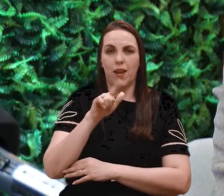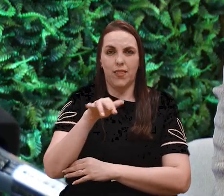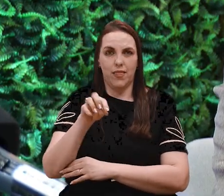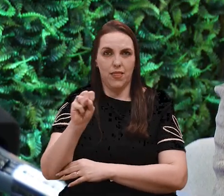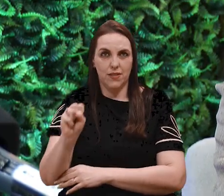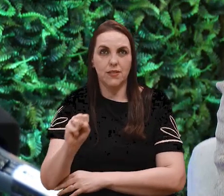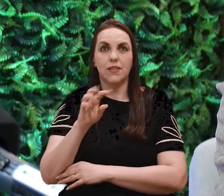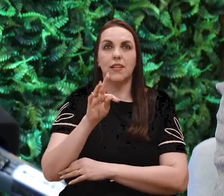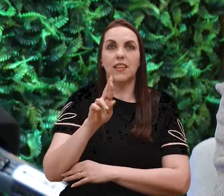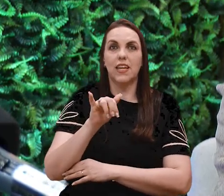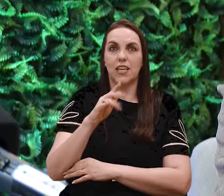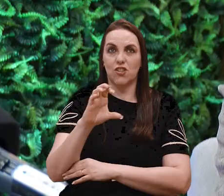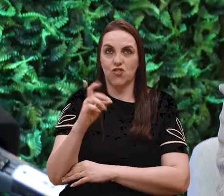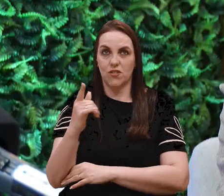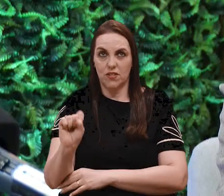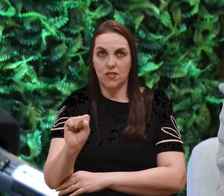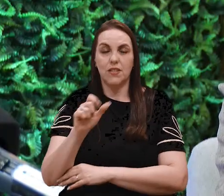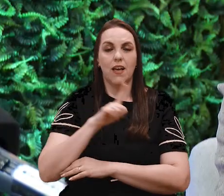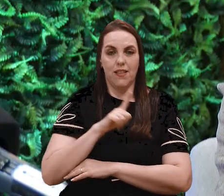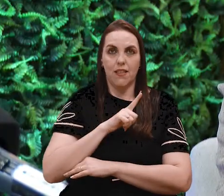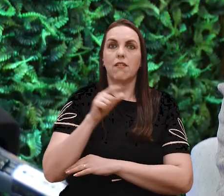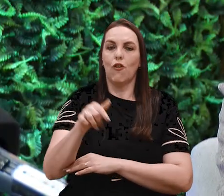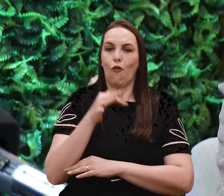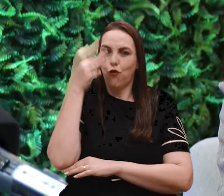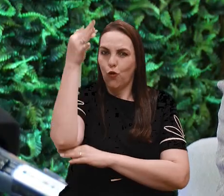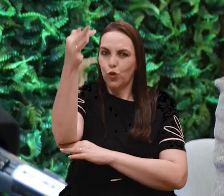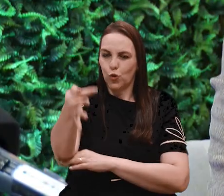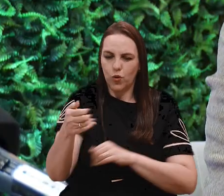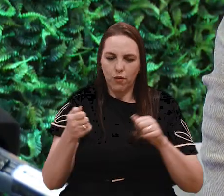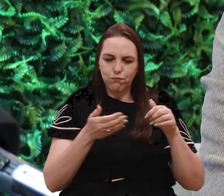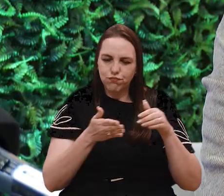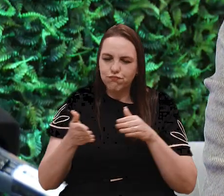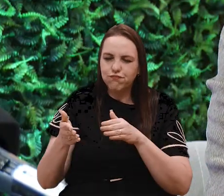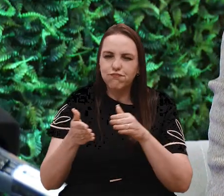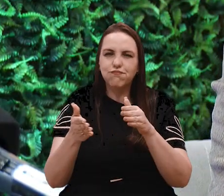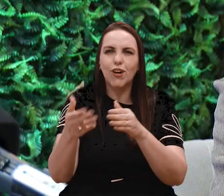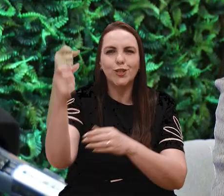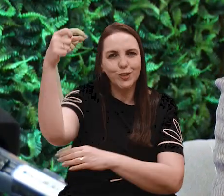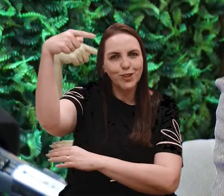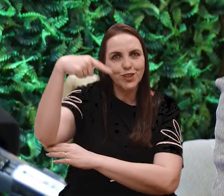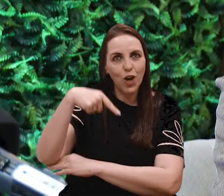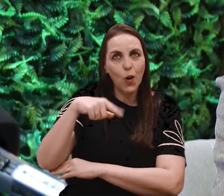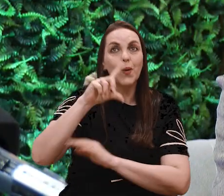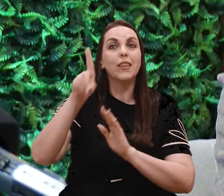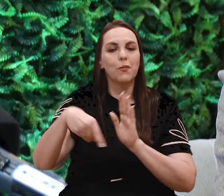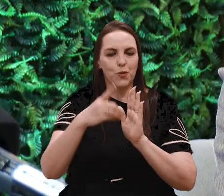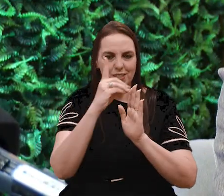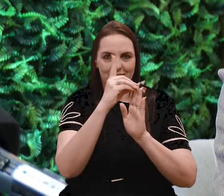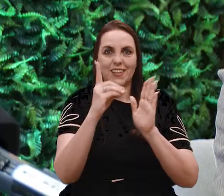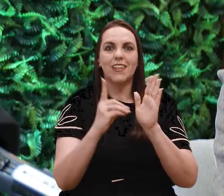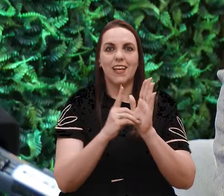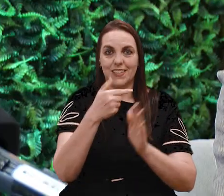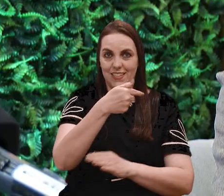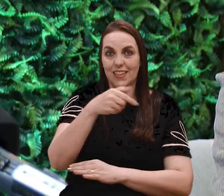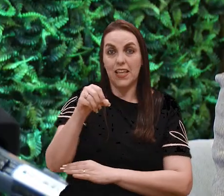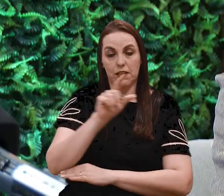sobre o traçado da futura Rota do Sol, e depois, na década de 70, como governador do estado, sim,